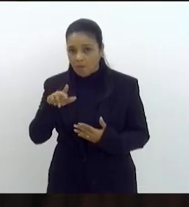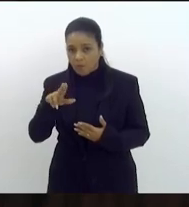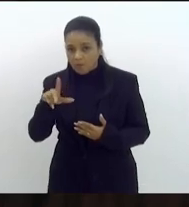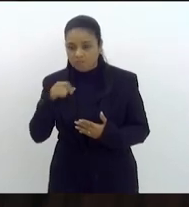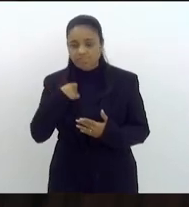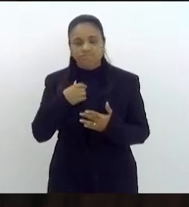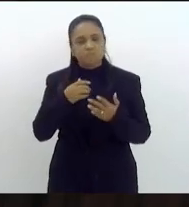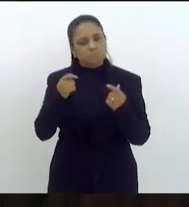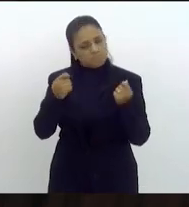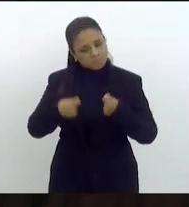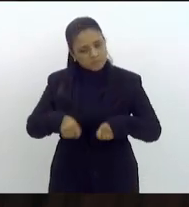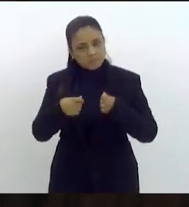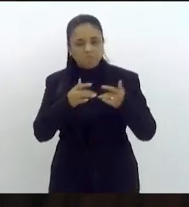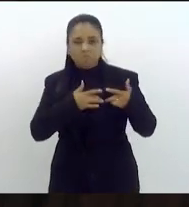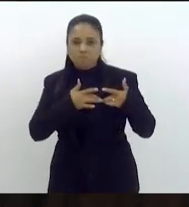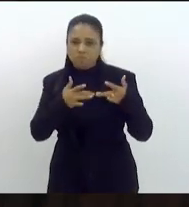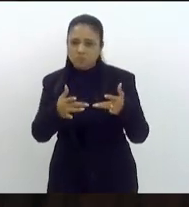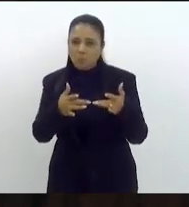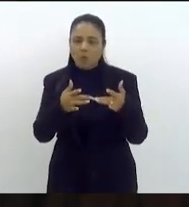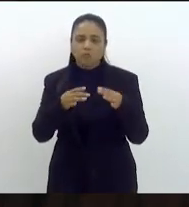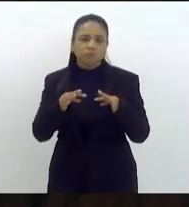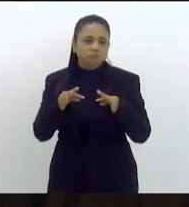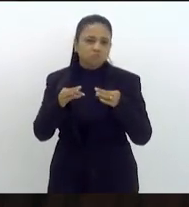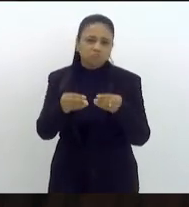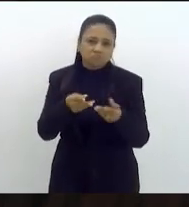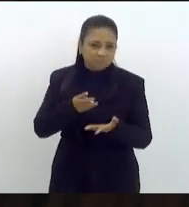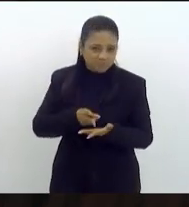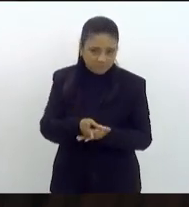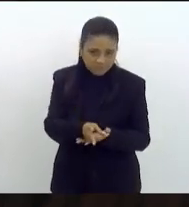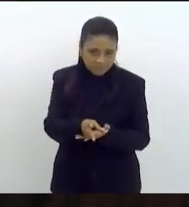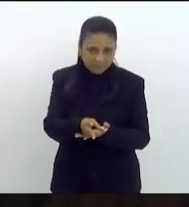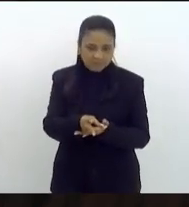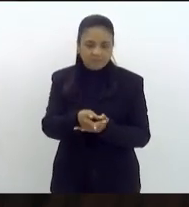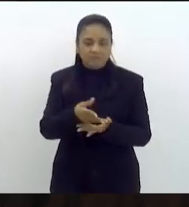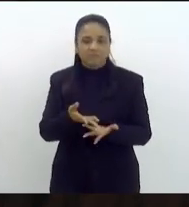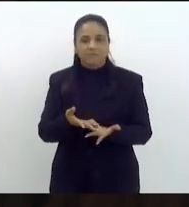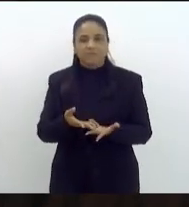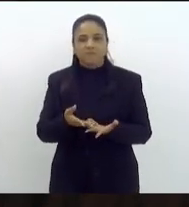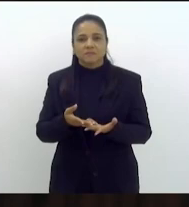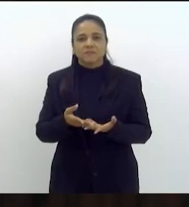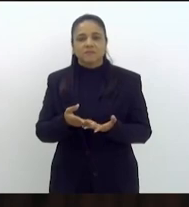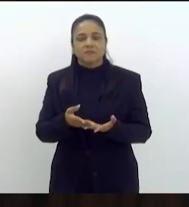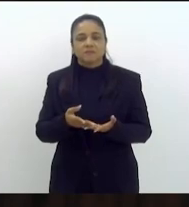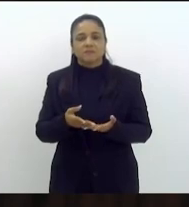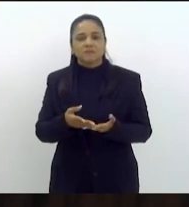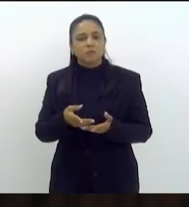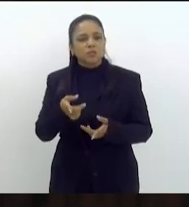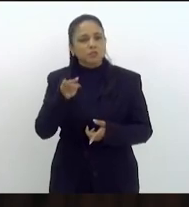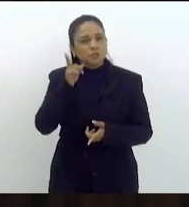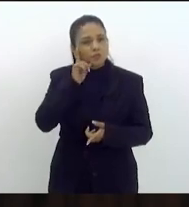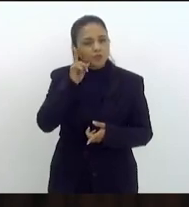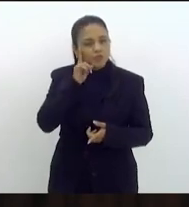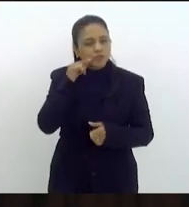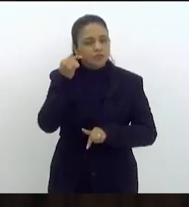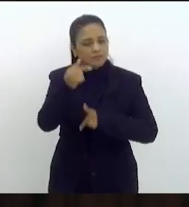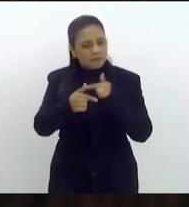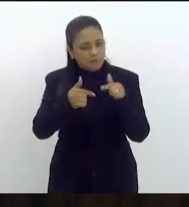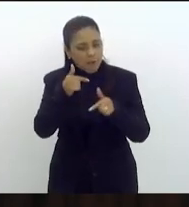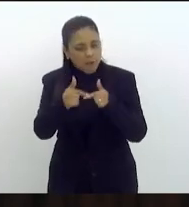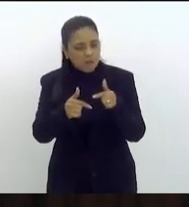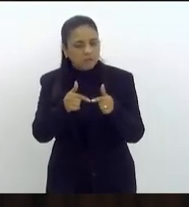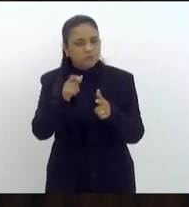ser solidários em todos os momentos principalmente com aqueles que estão no dia a dia conosco